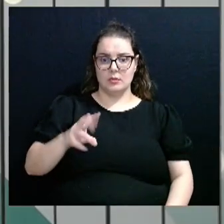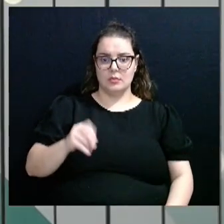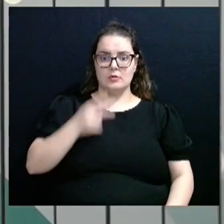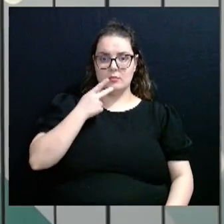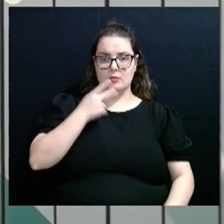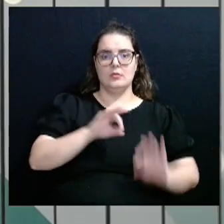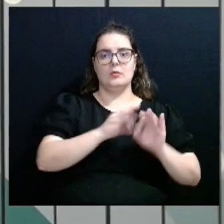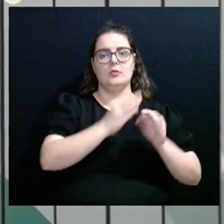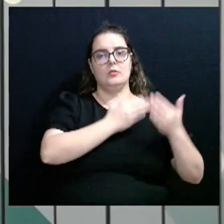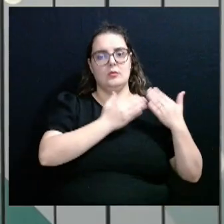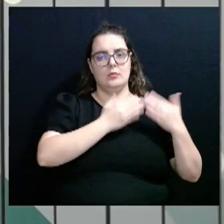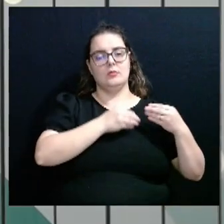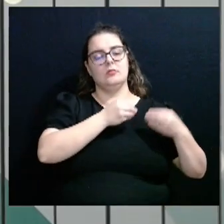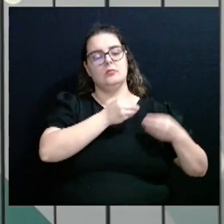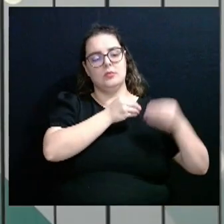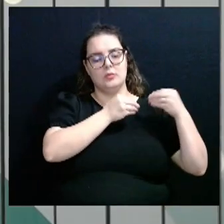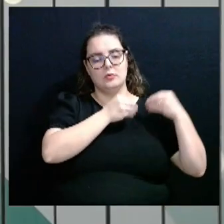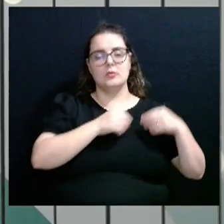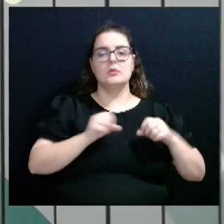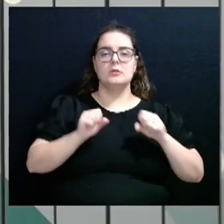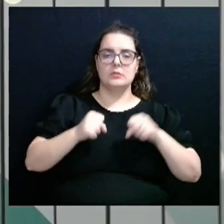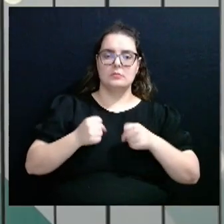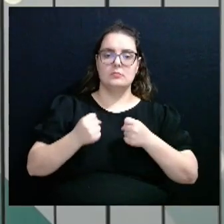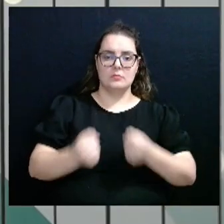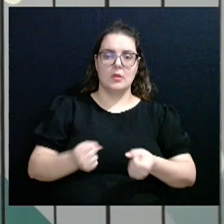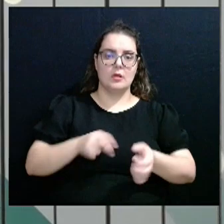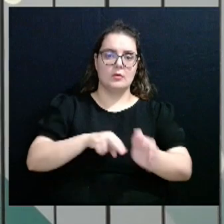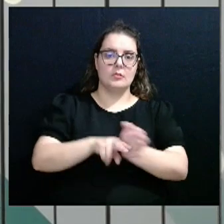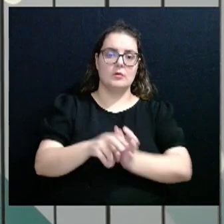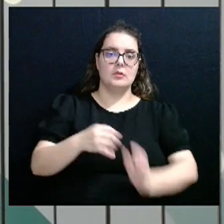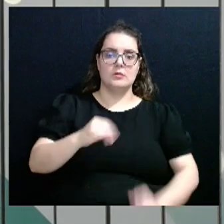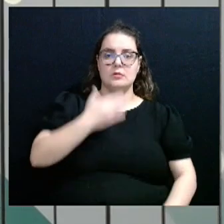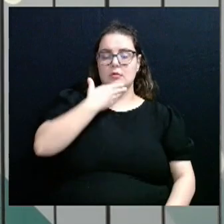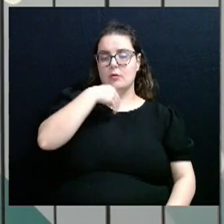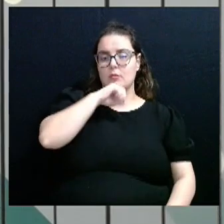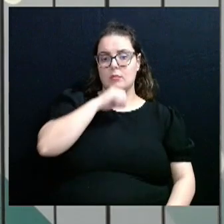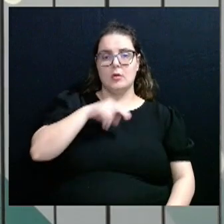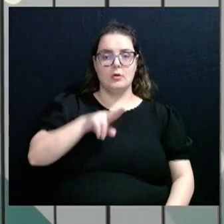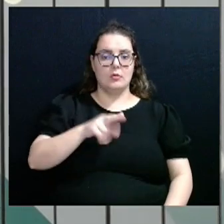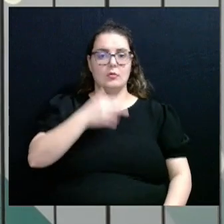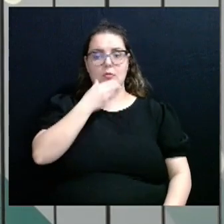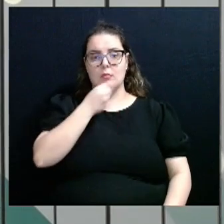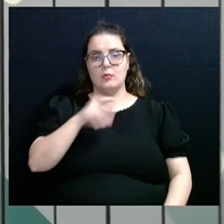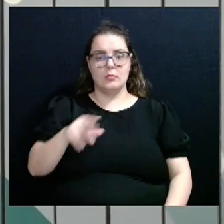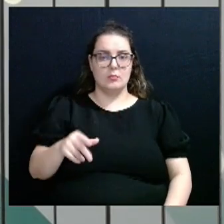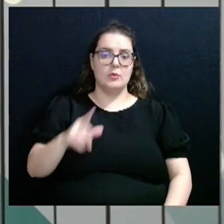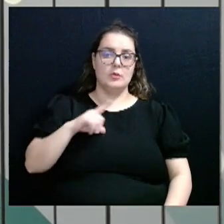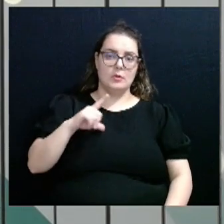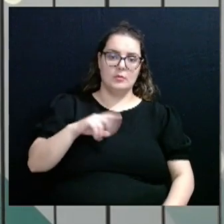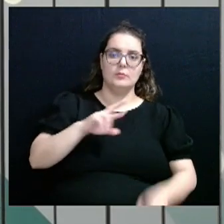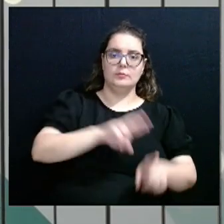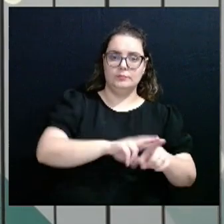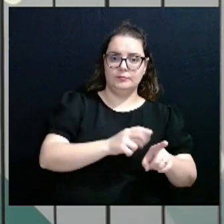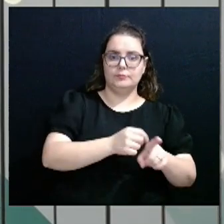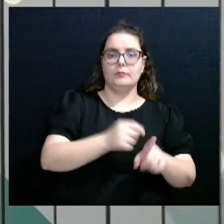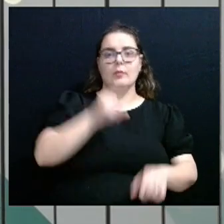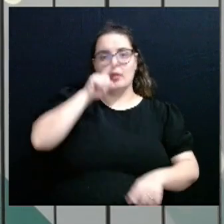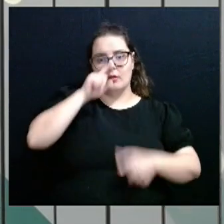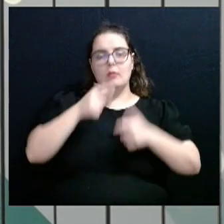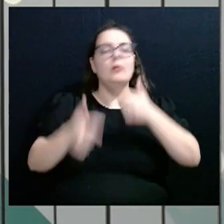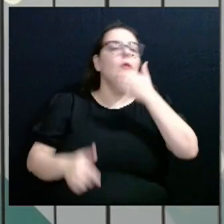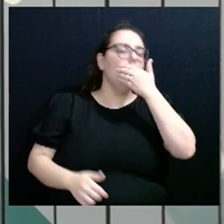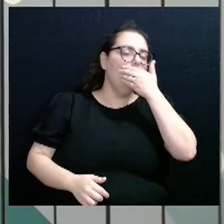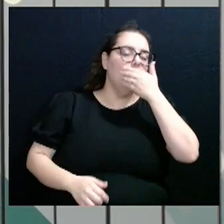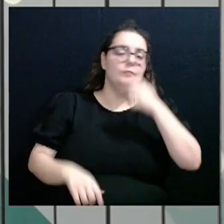pesa nesse diagnóstico. Então, por exemplo, se o pai ou o irmão tiveram, o risco é maior, então precisa estar